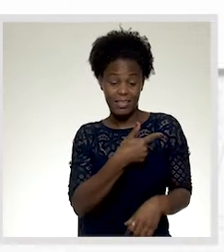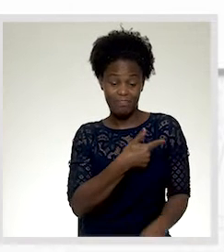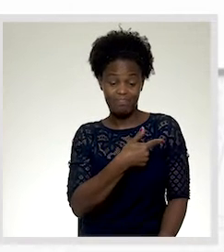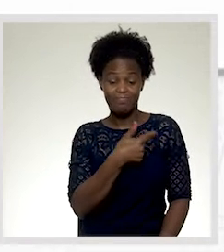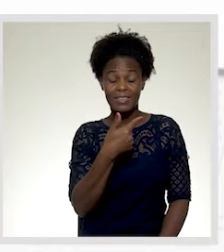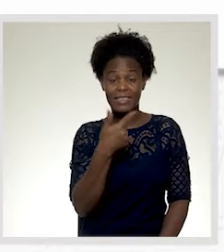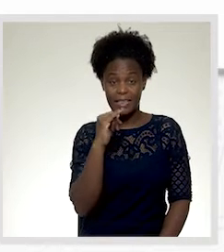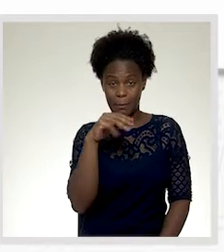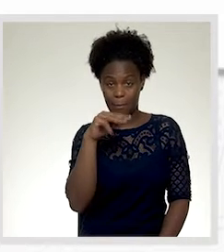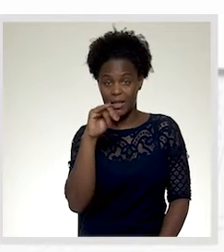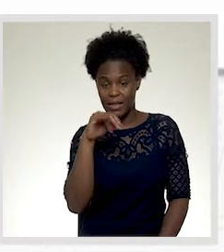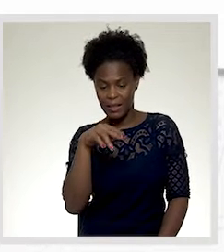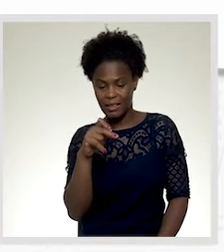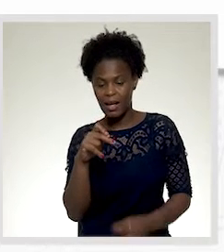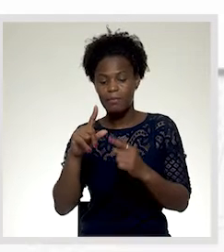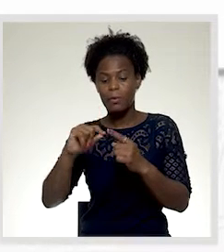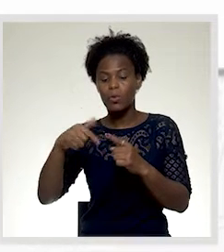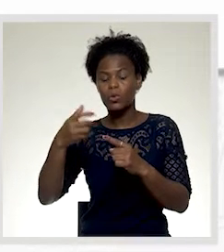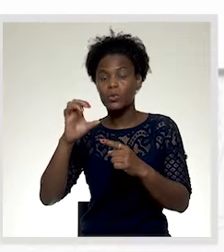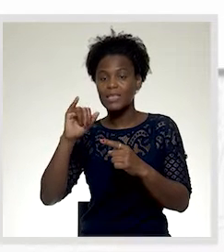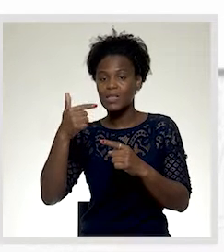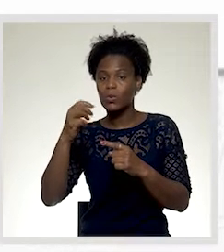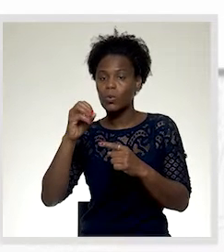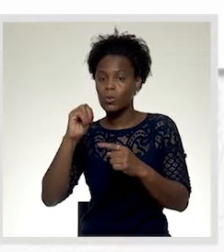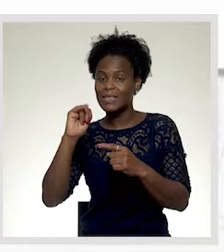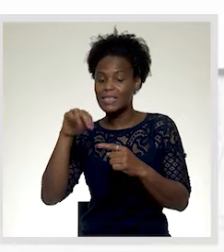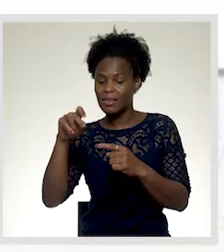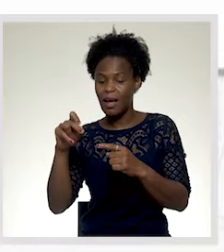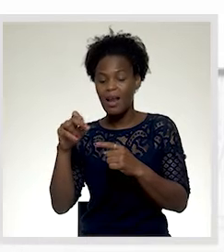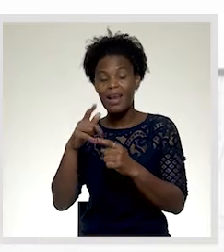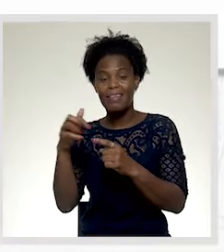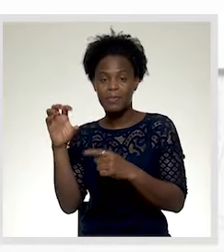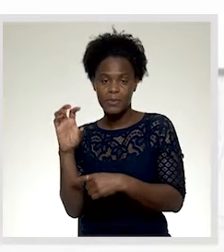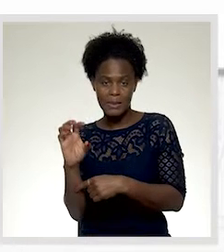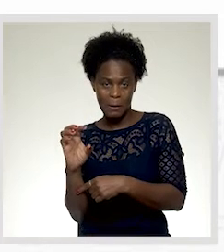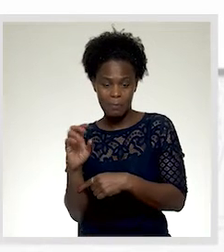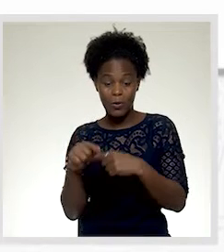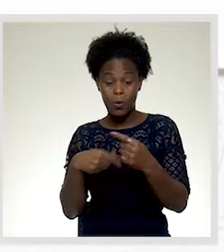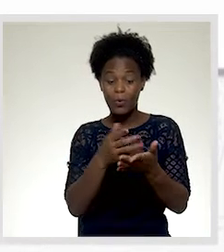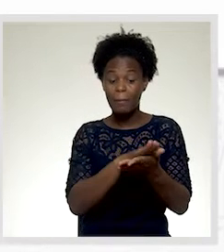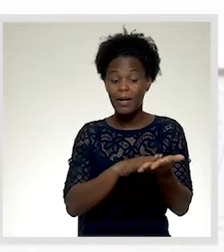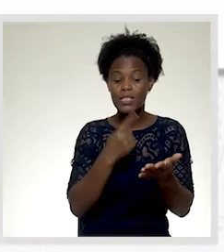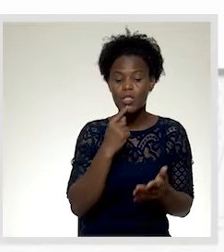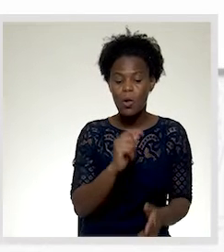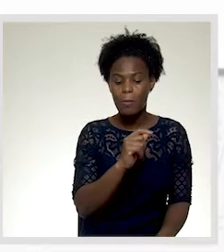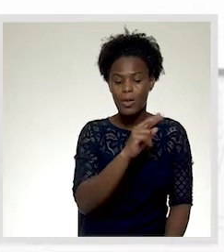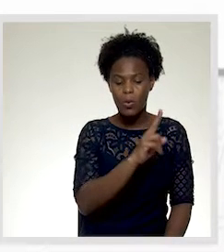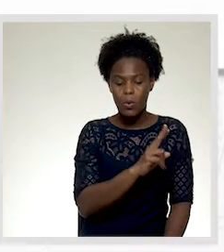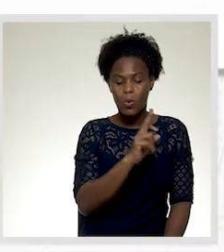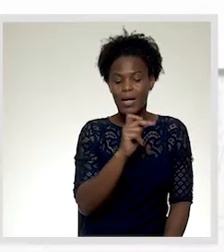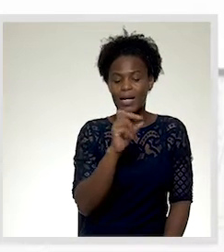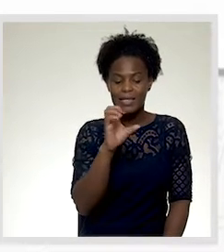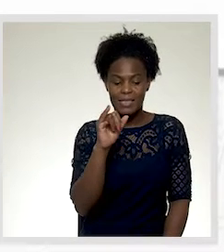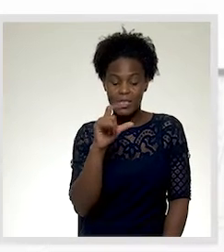letra T, e citosina, que é representada pela letra C. Como vocês podem ver aqui, ainda há mais um base, que é